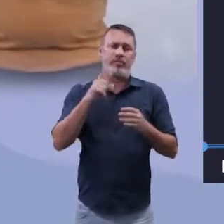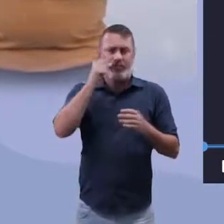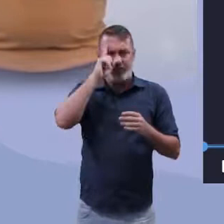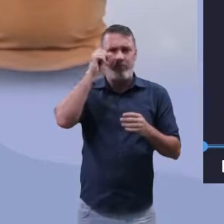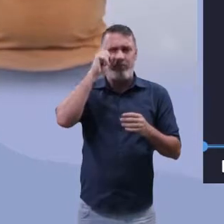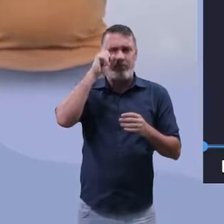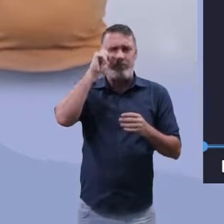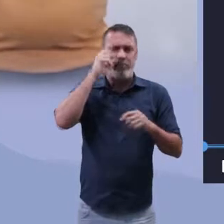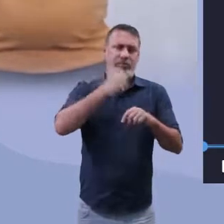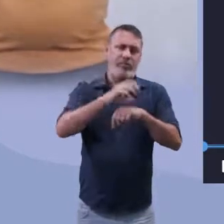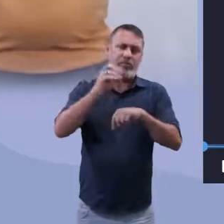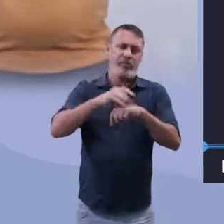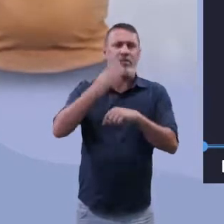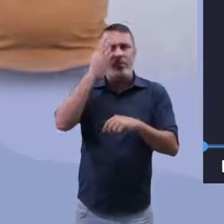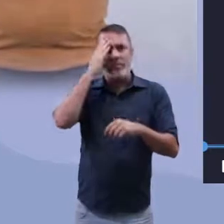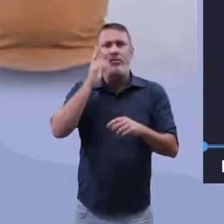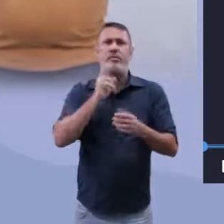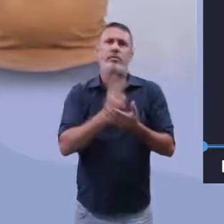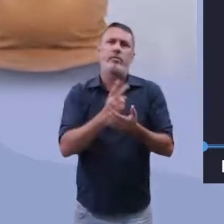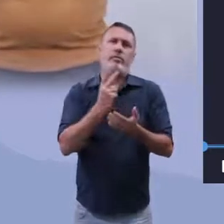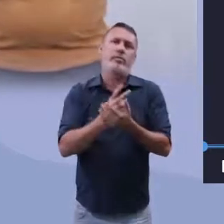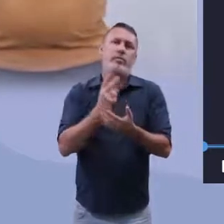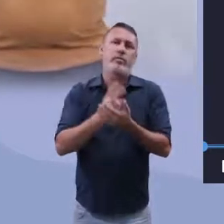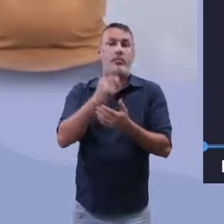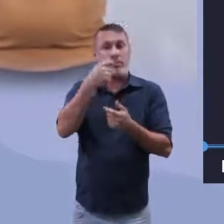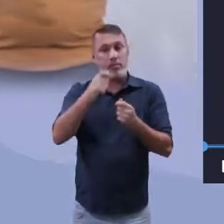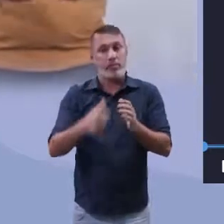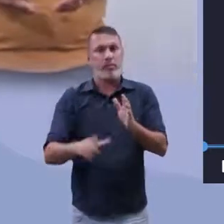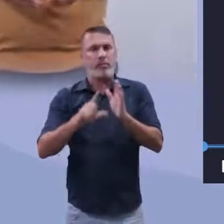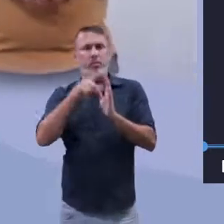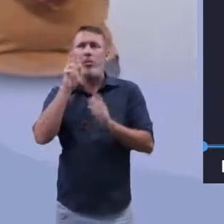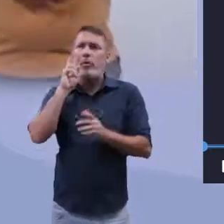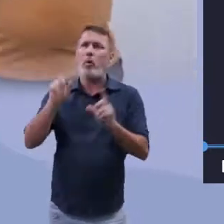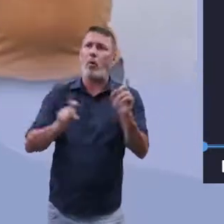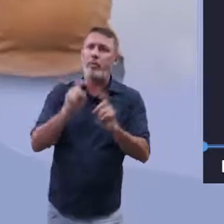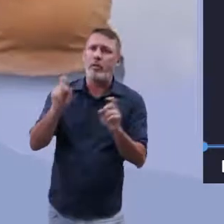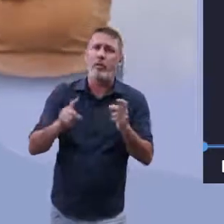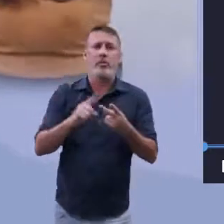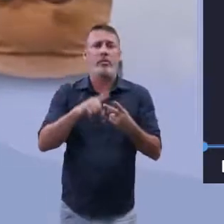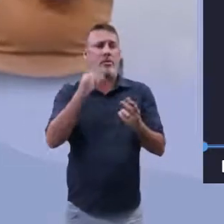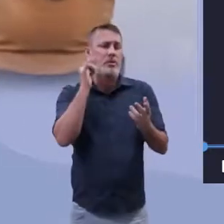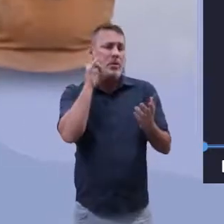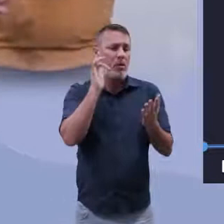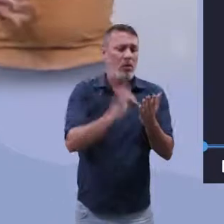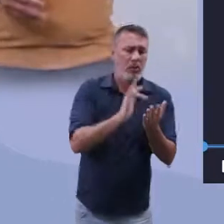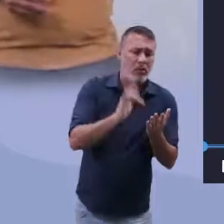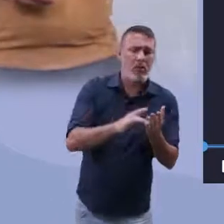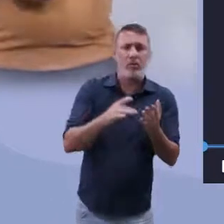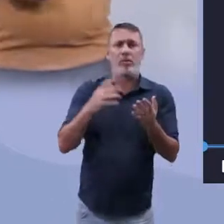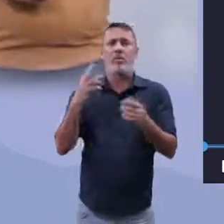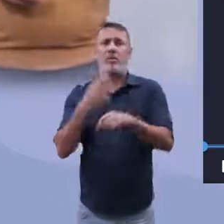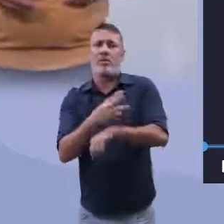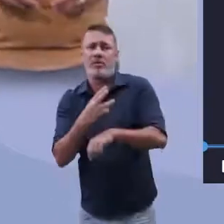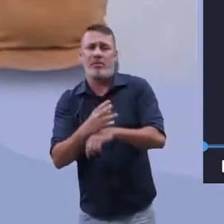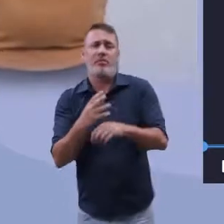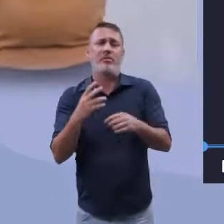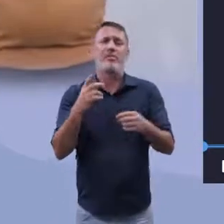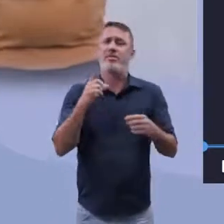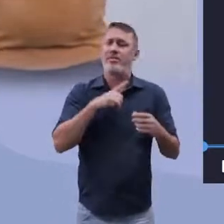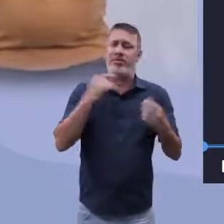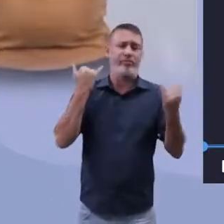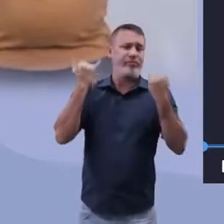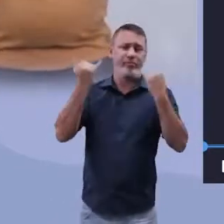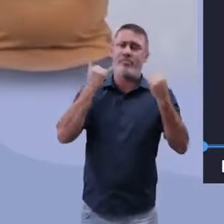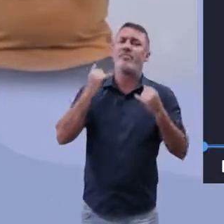são lançadas aí em todos os locais, em todos os momentos. Aí é só você ligar o seu computador, o seu celular, grupo de amigos,